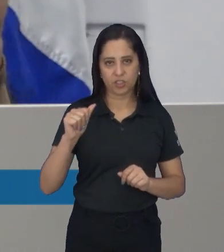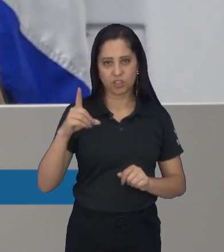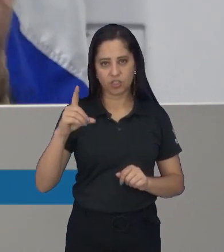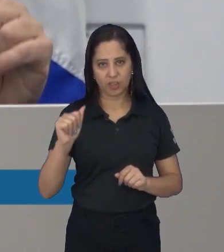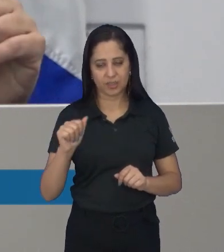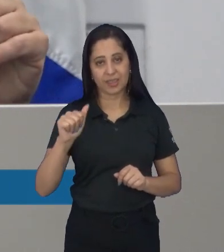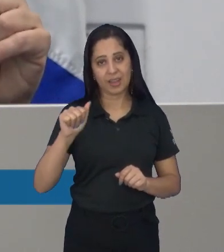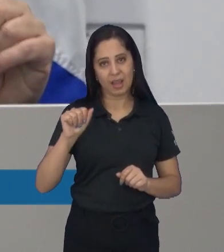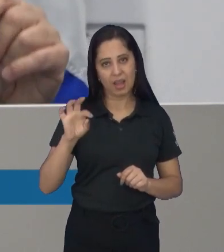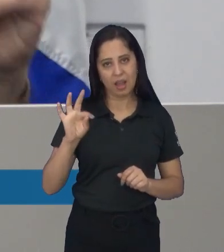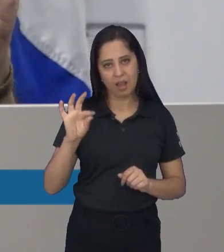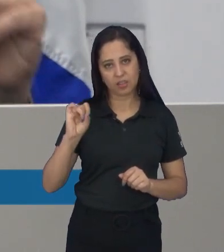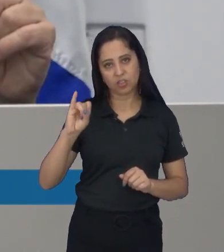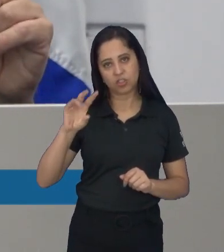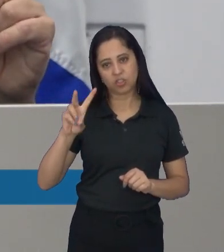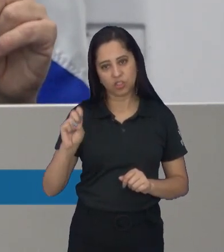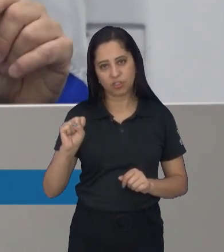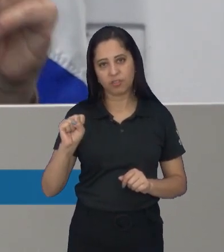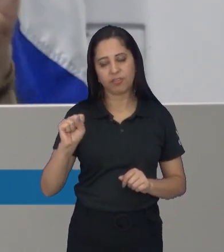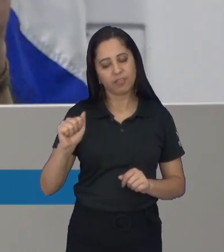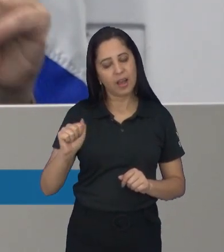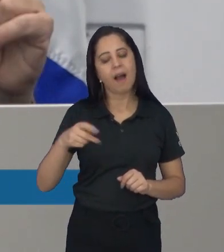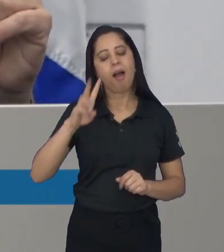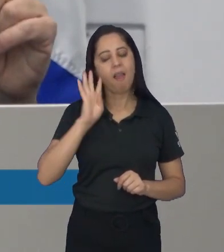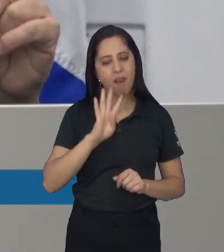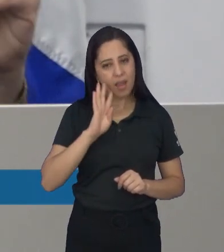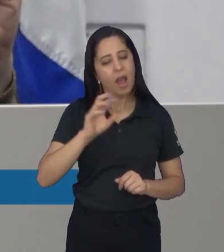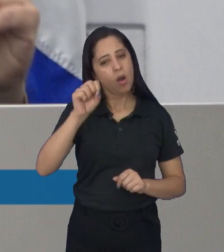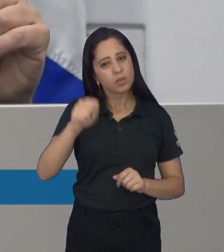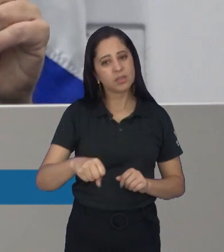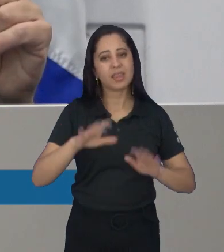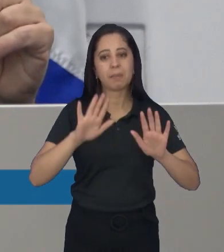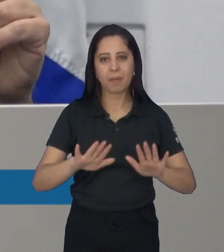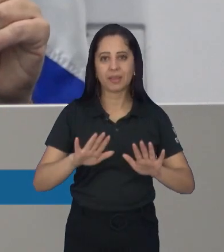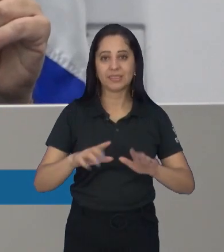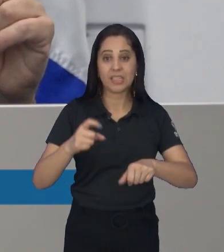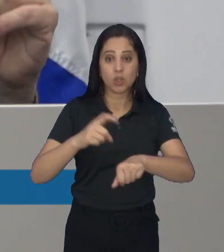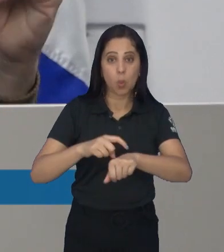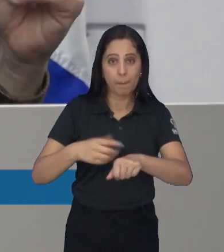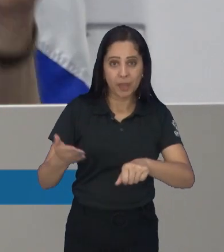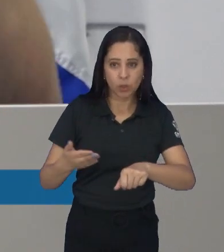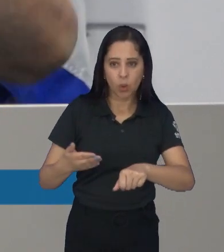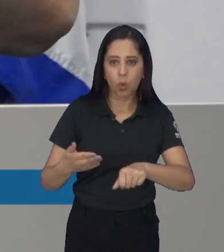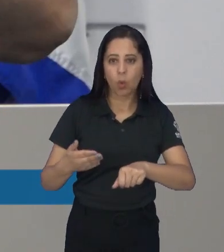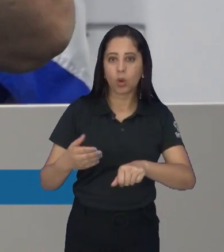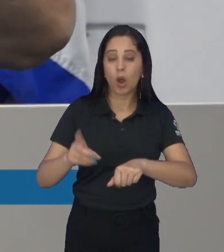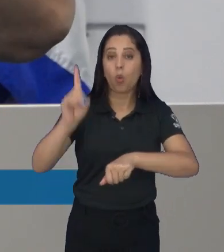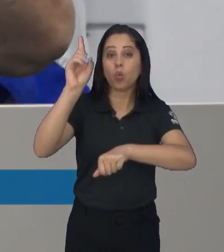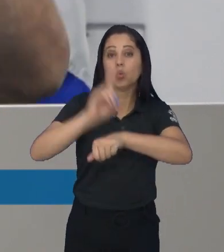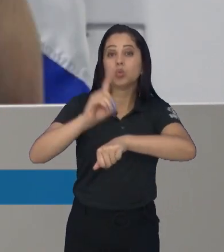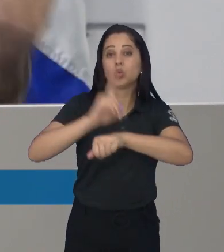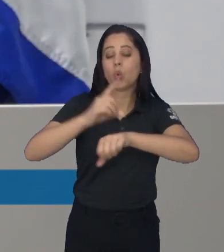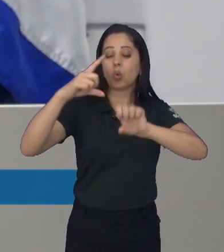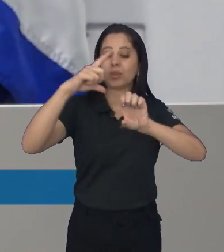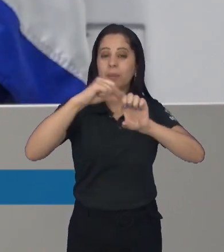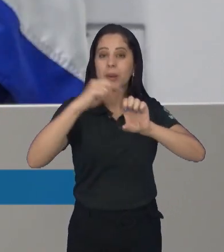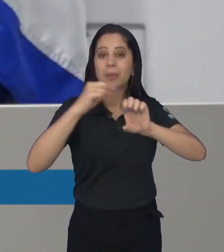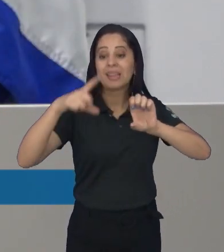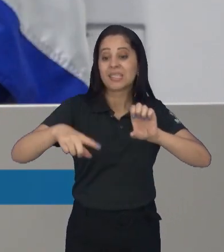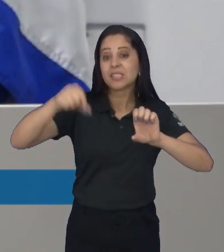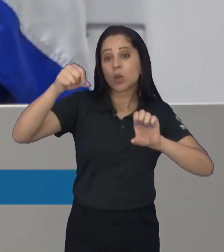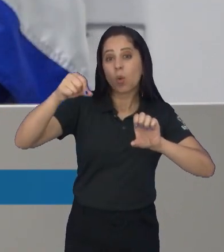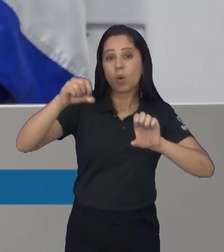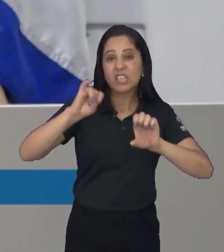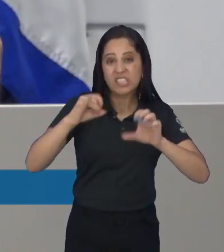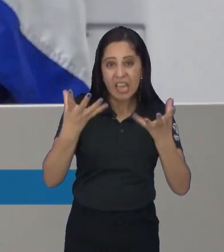uma coisa é bacana tem que acontecer mas nesse momento é uma escolha do Empreendedor porque também é uma escolha de mercado ela